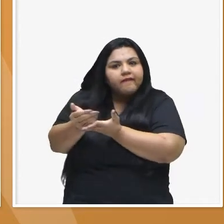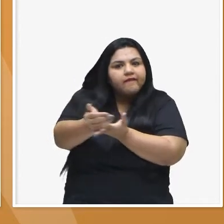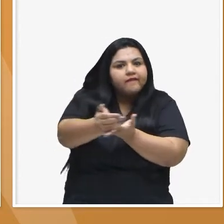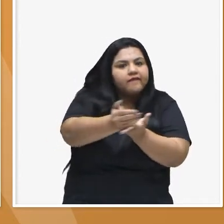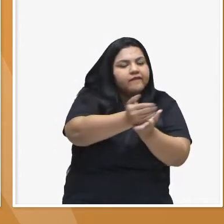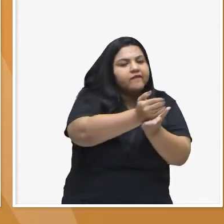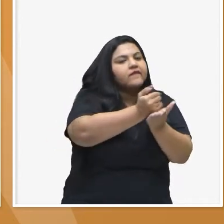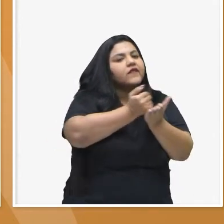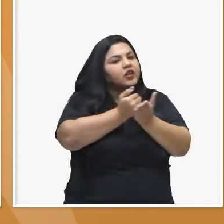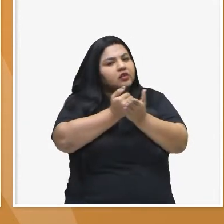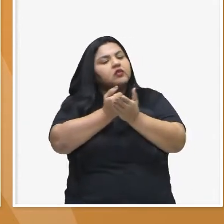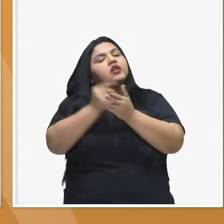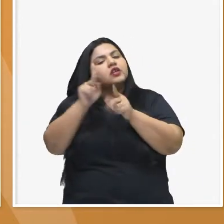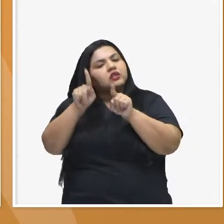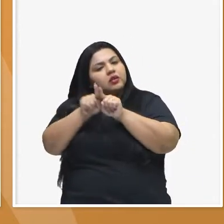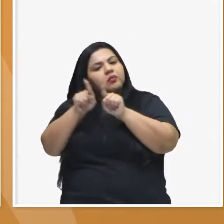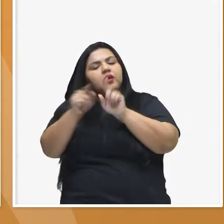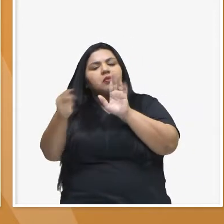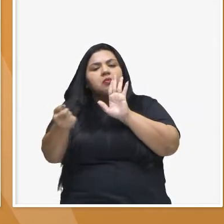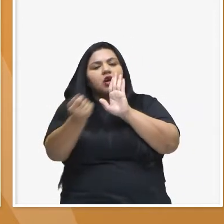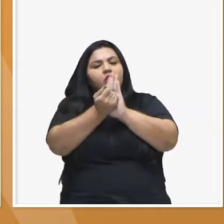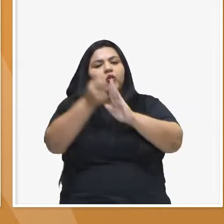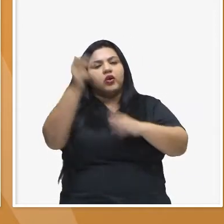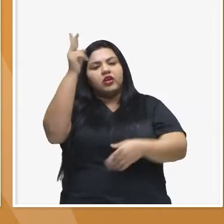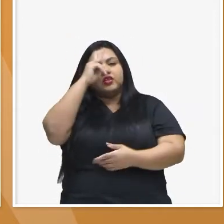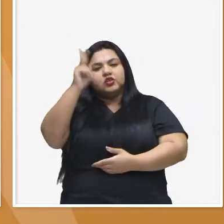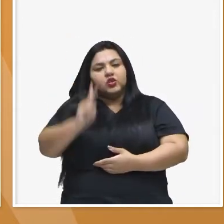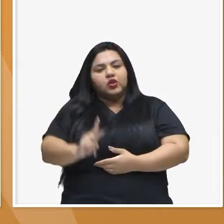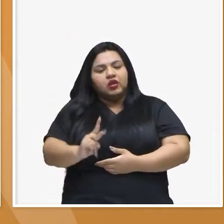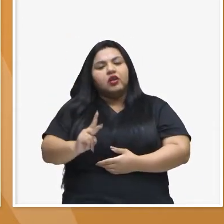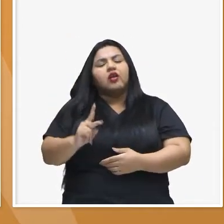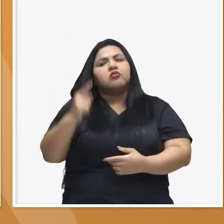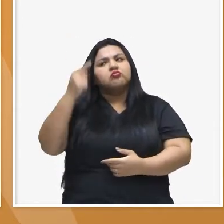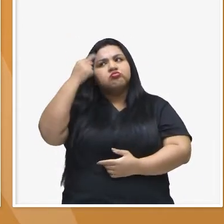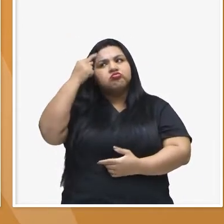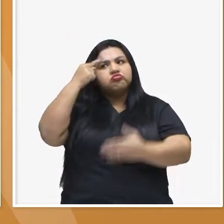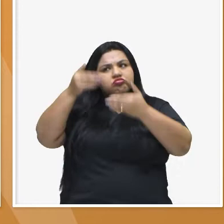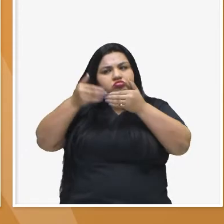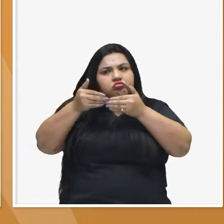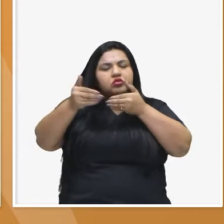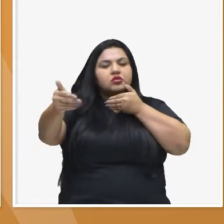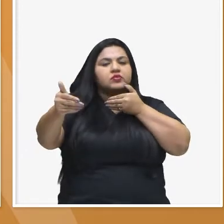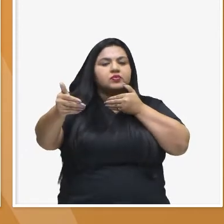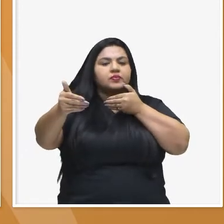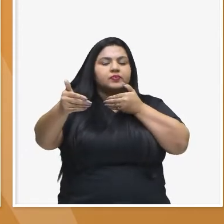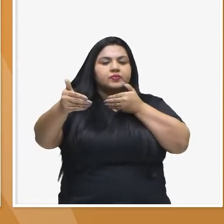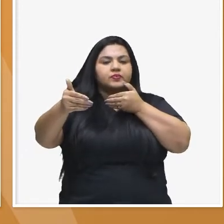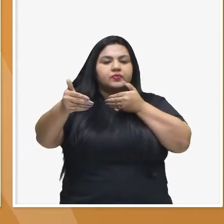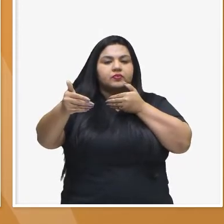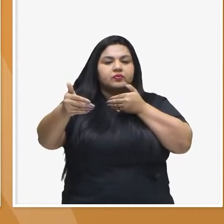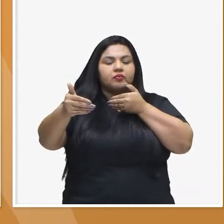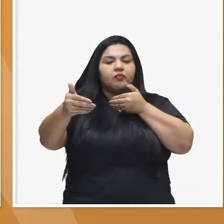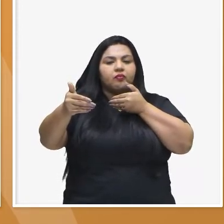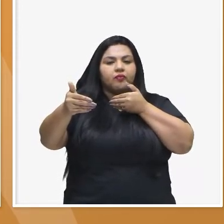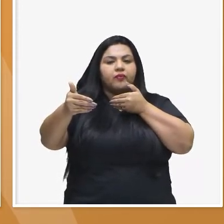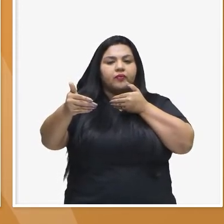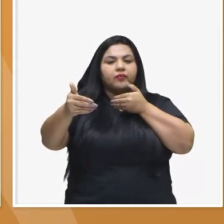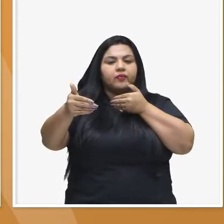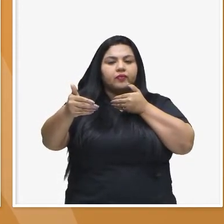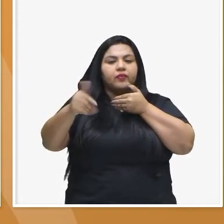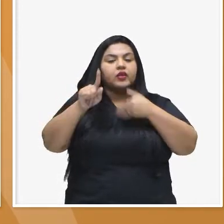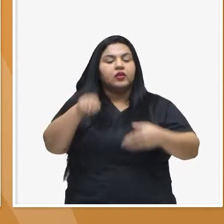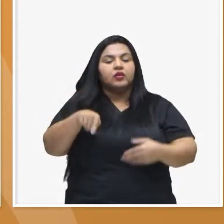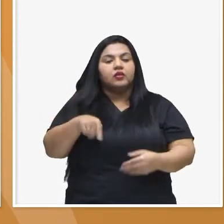rastro, né? Para que nós pudéssemos pensar a partir, né, de um ponto que